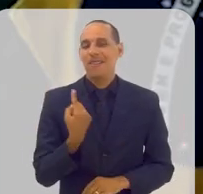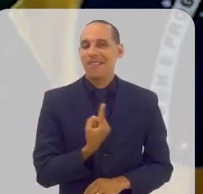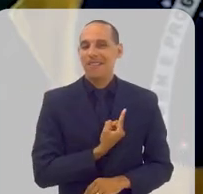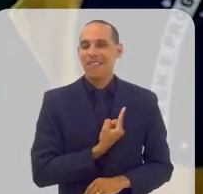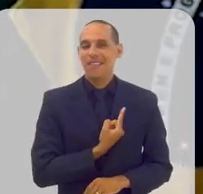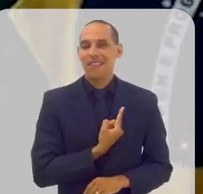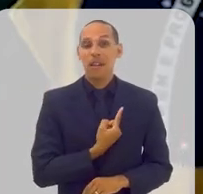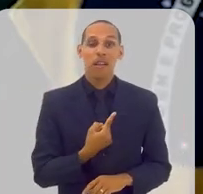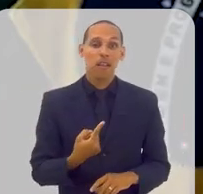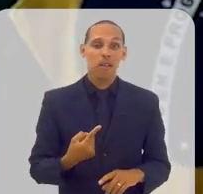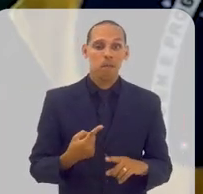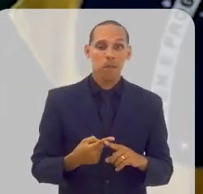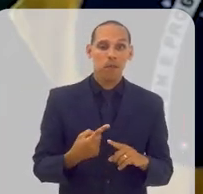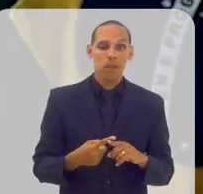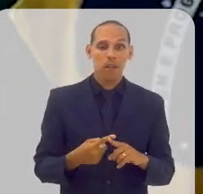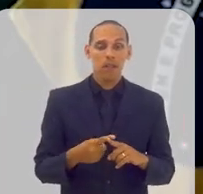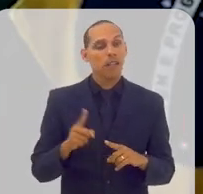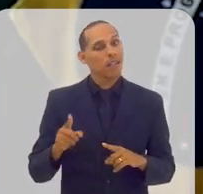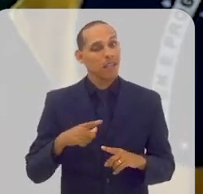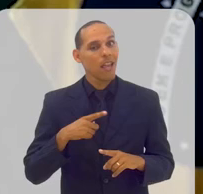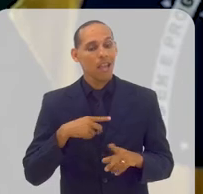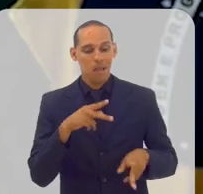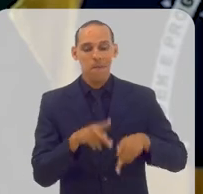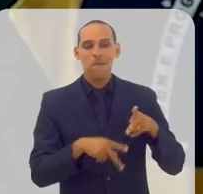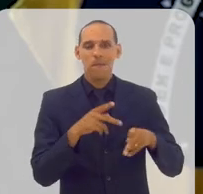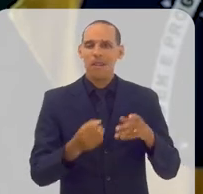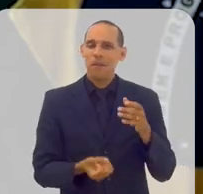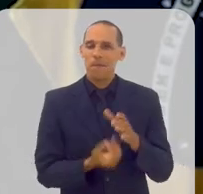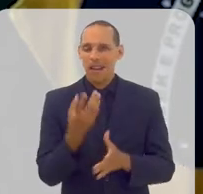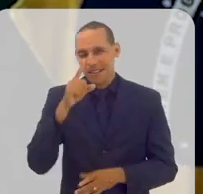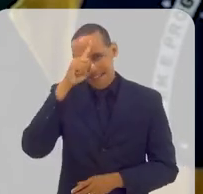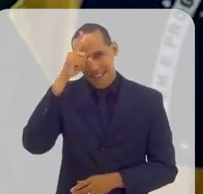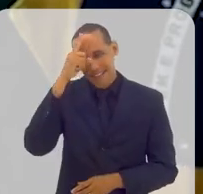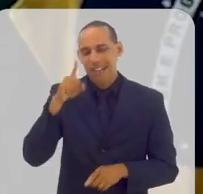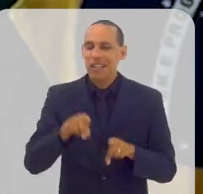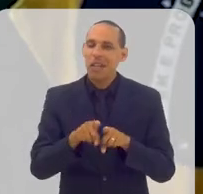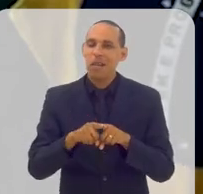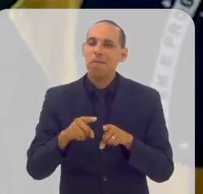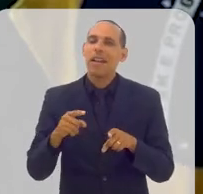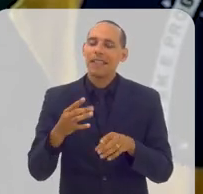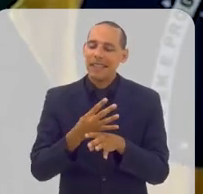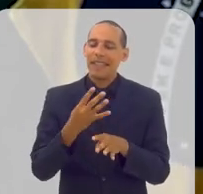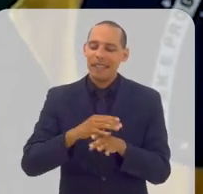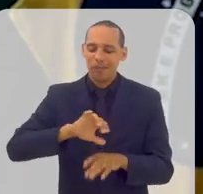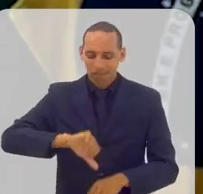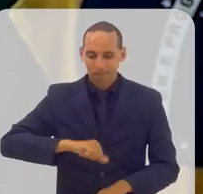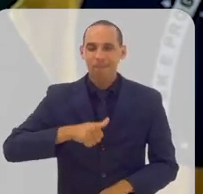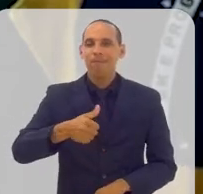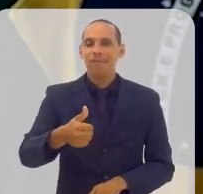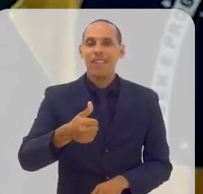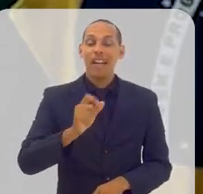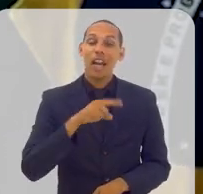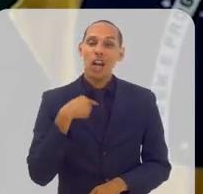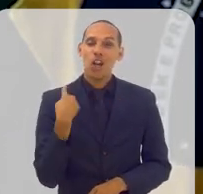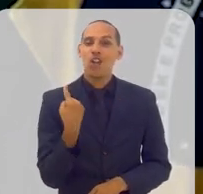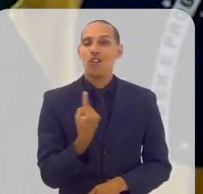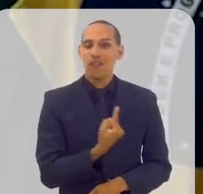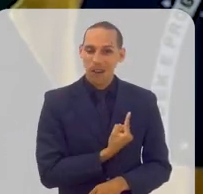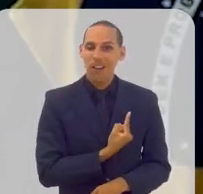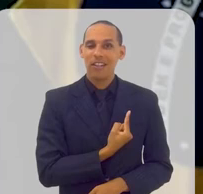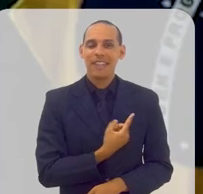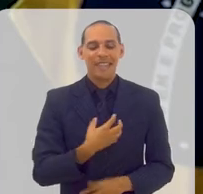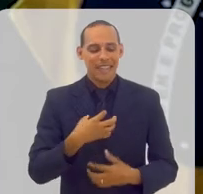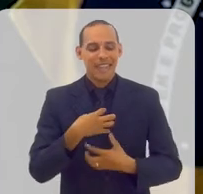certo? Quer pelos povo criativo e resiliente que nós temos, fazendo com que